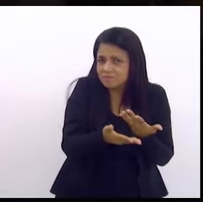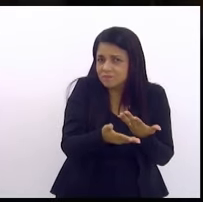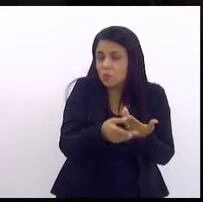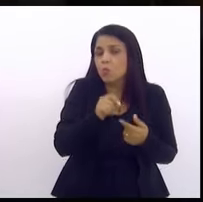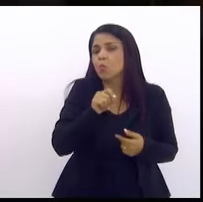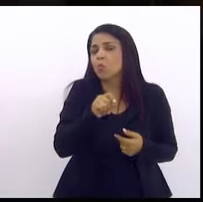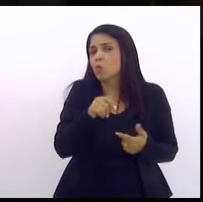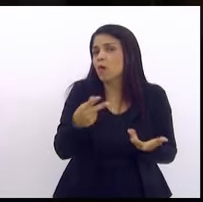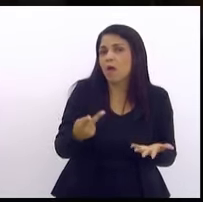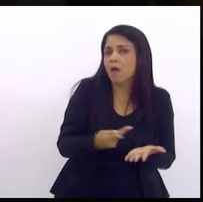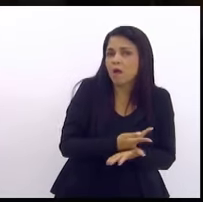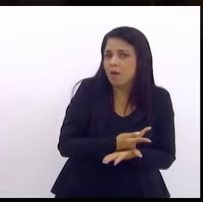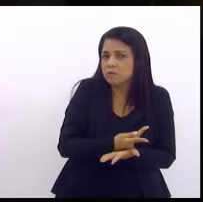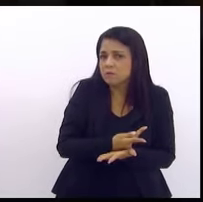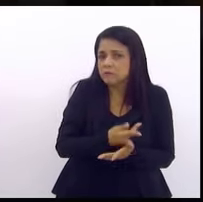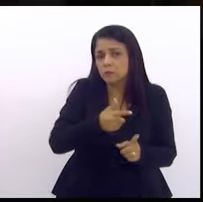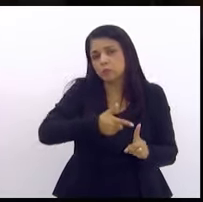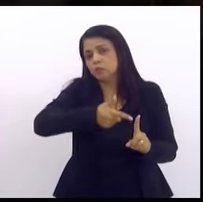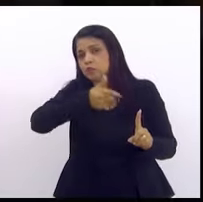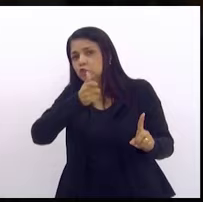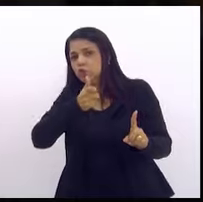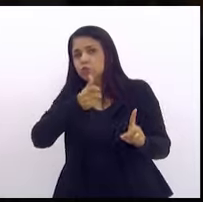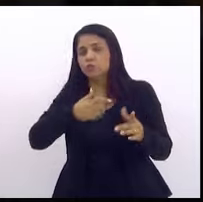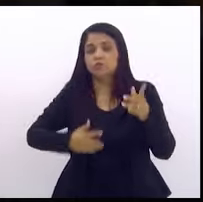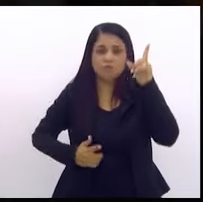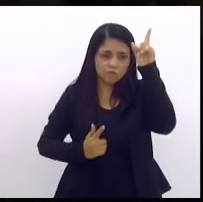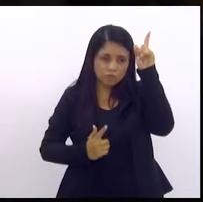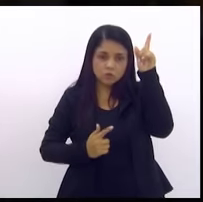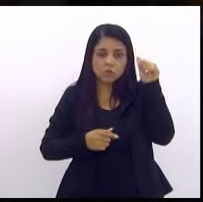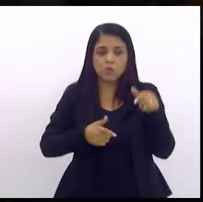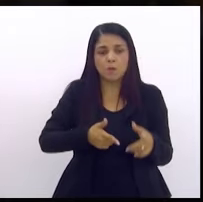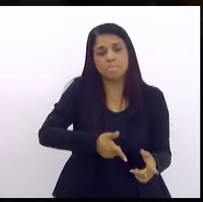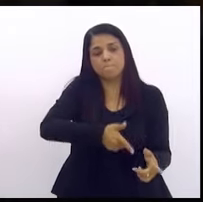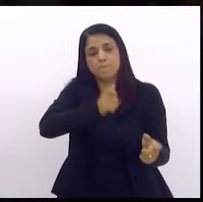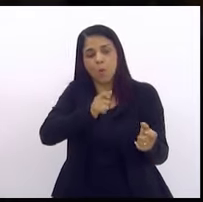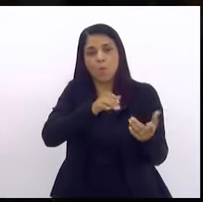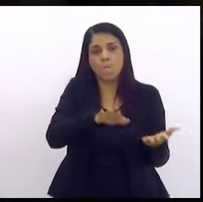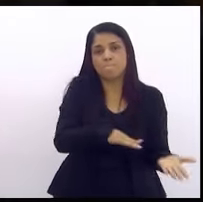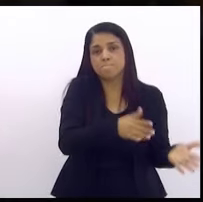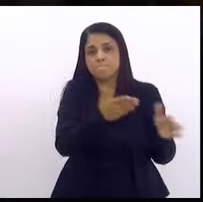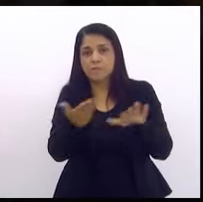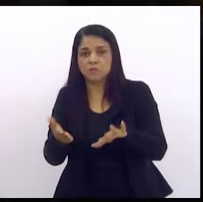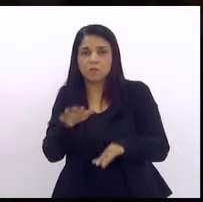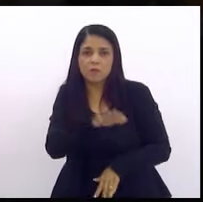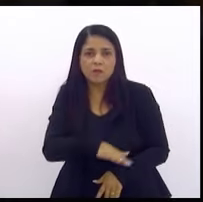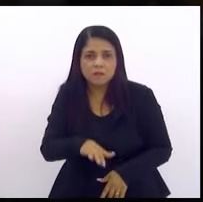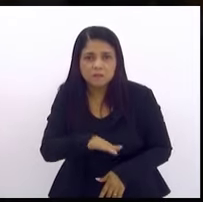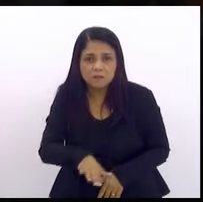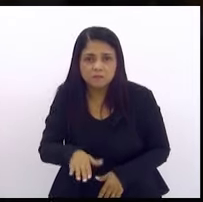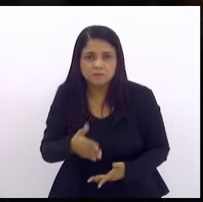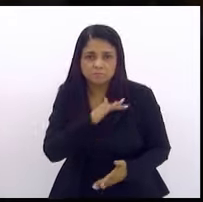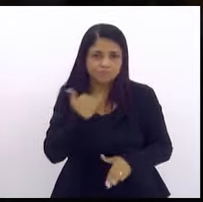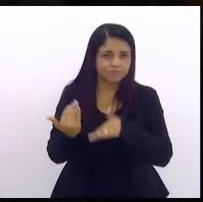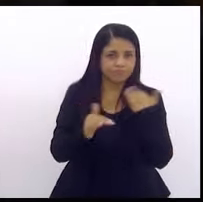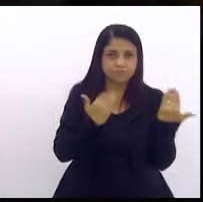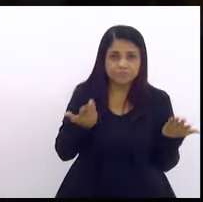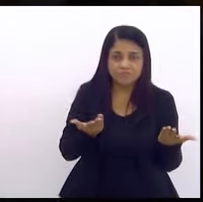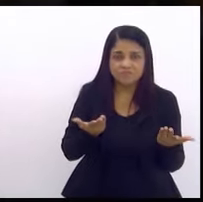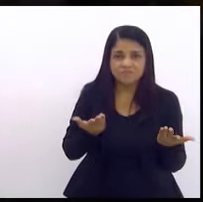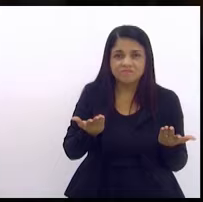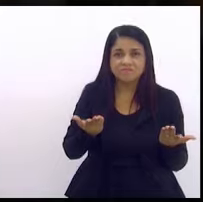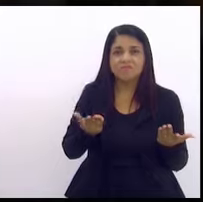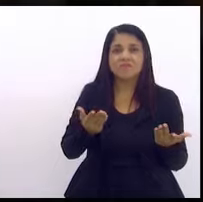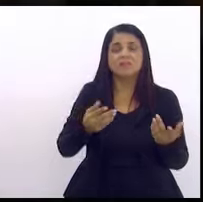partiu aquele tiro de fuzil que atingiu aquela criança. Então, a gente está falando aqui, de novo, de um